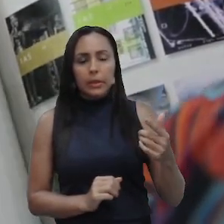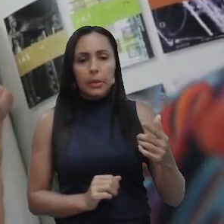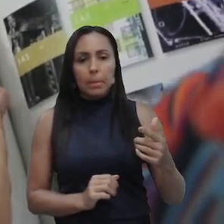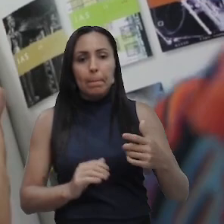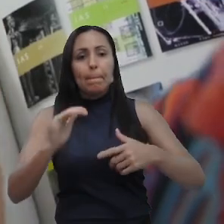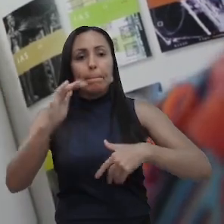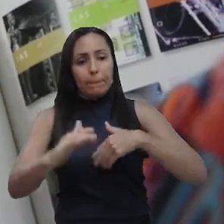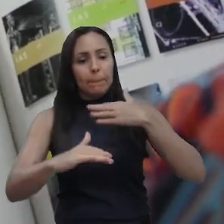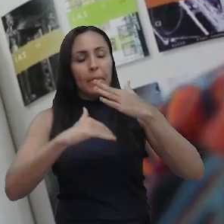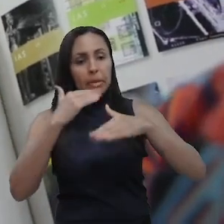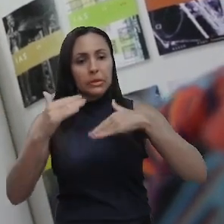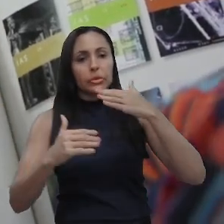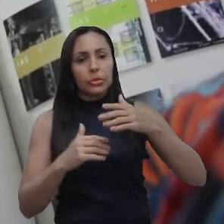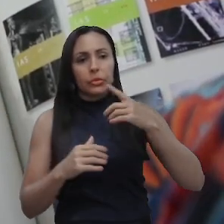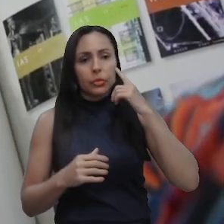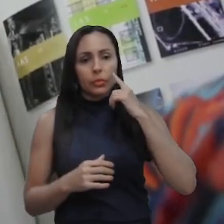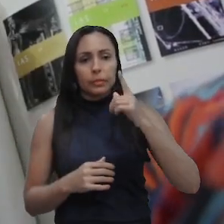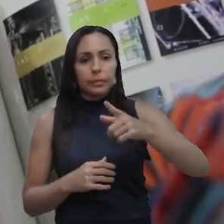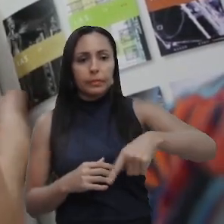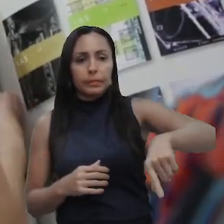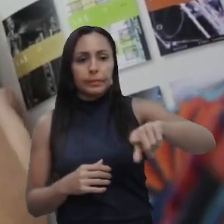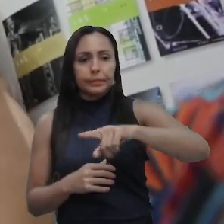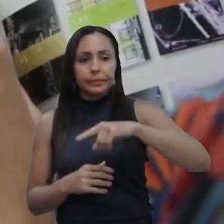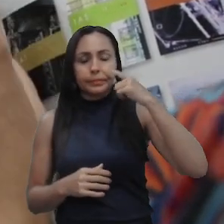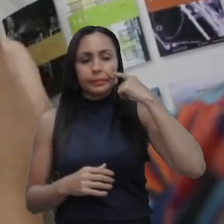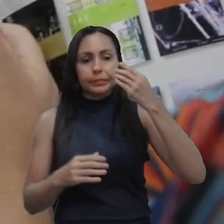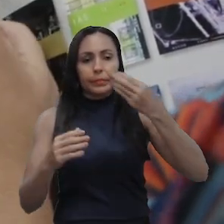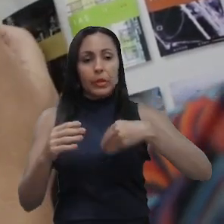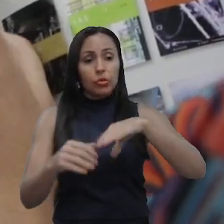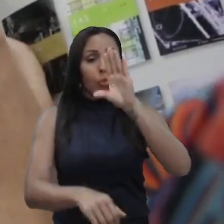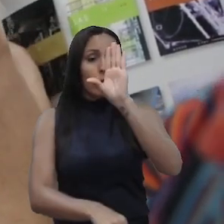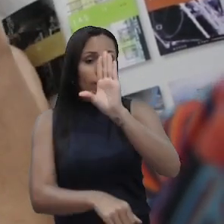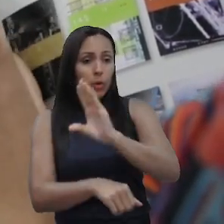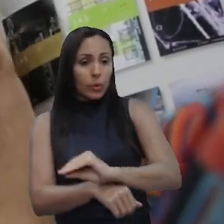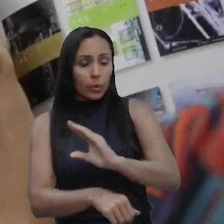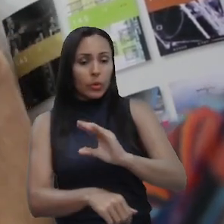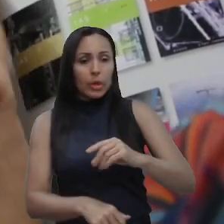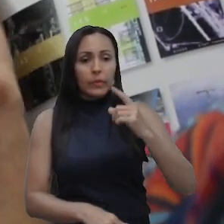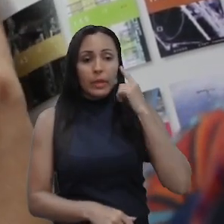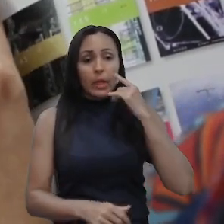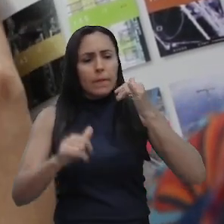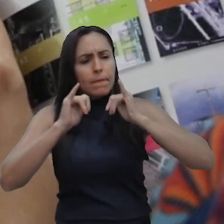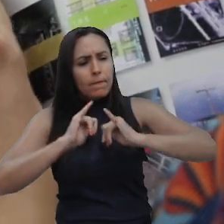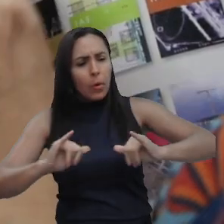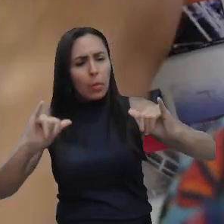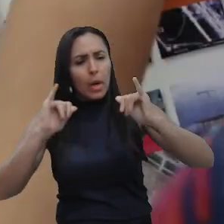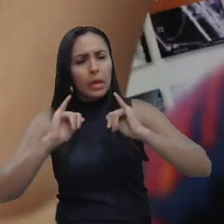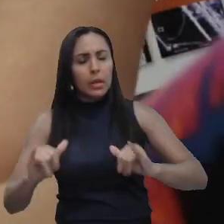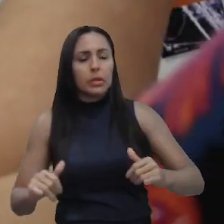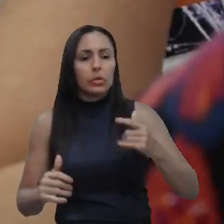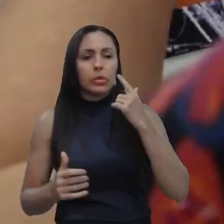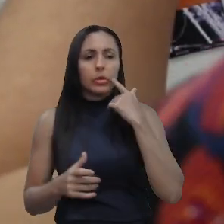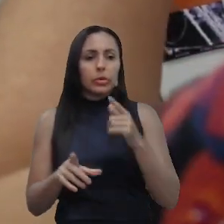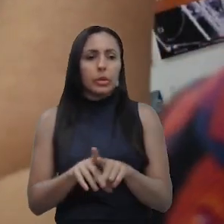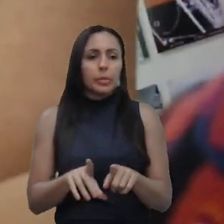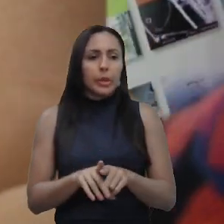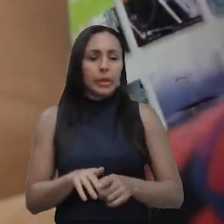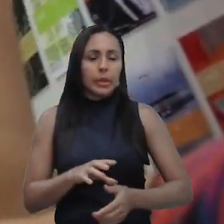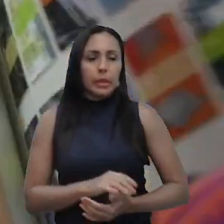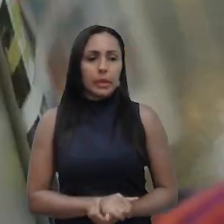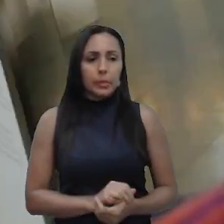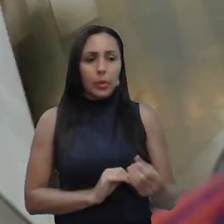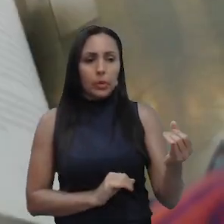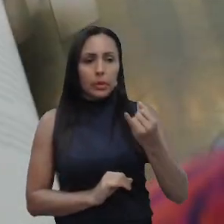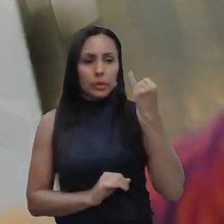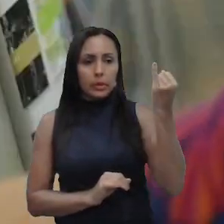passando embaixo de uma fotografia e a gente tem informações dentro desse retangular, muito